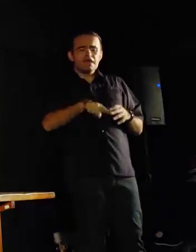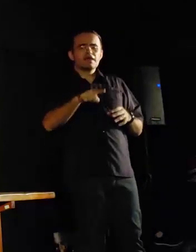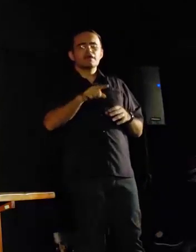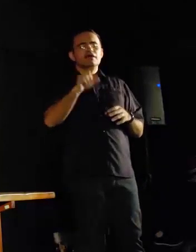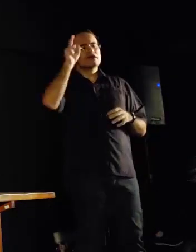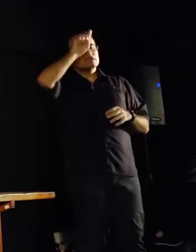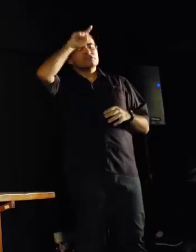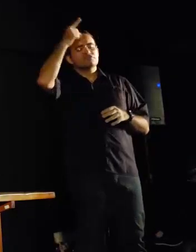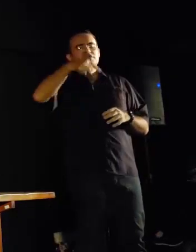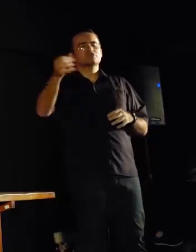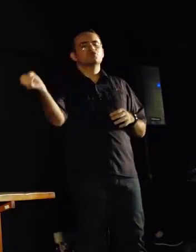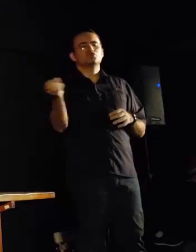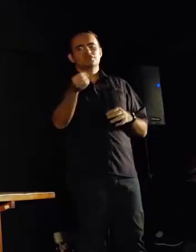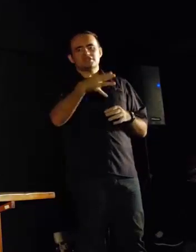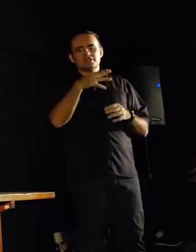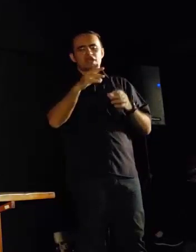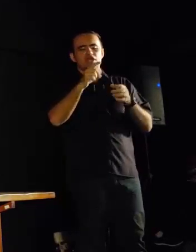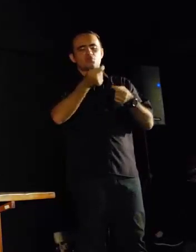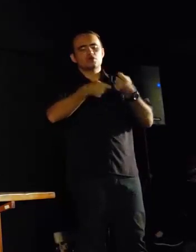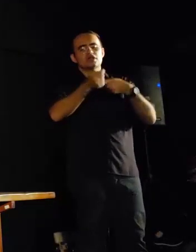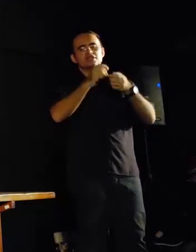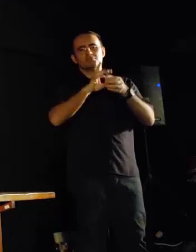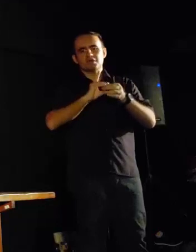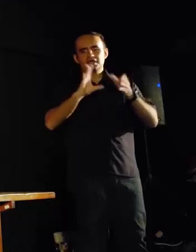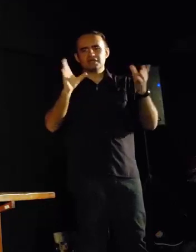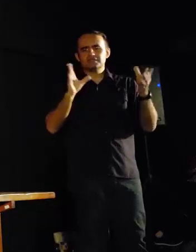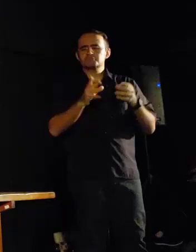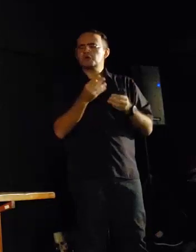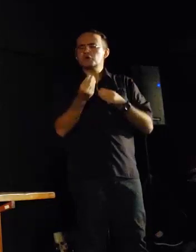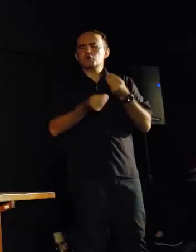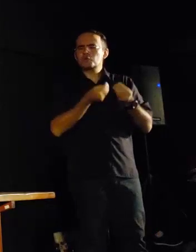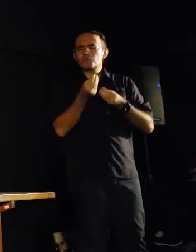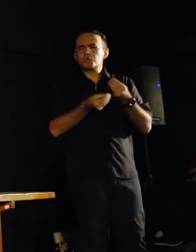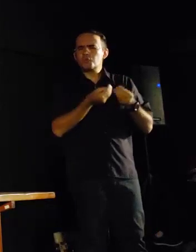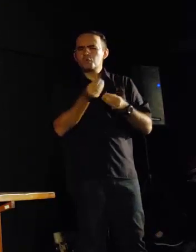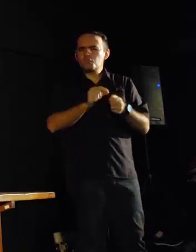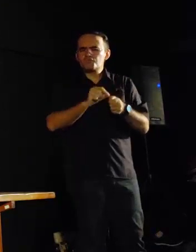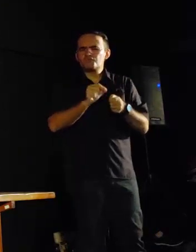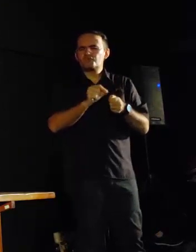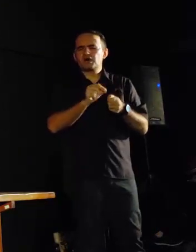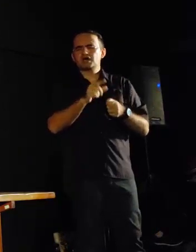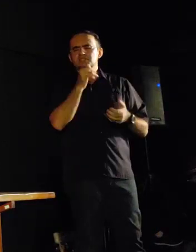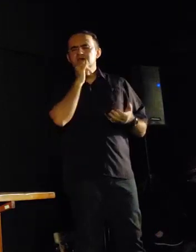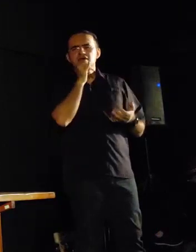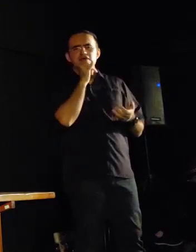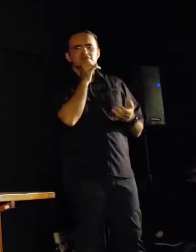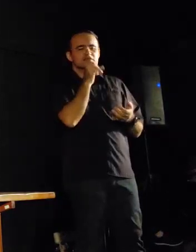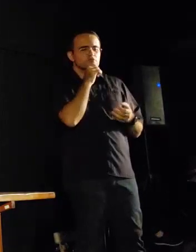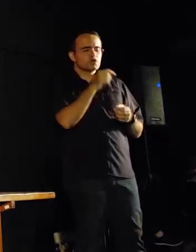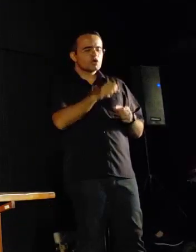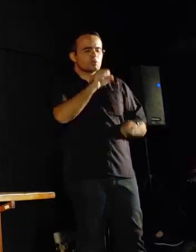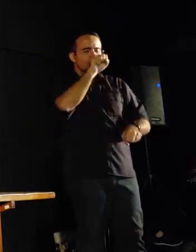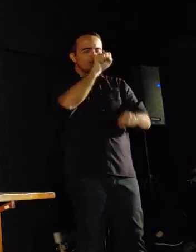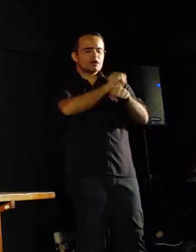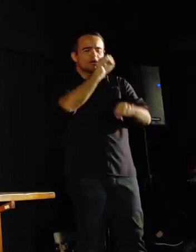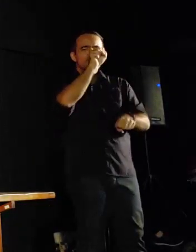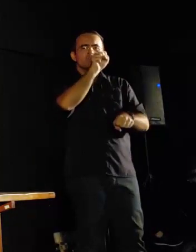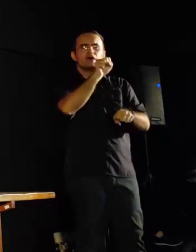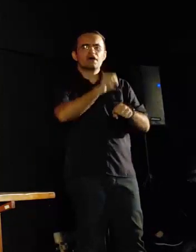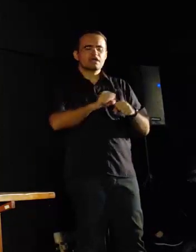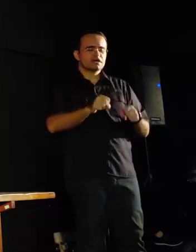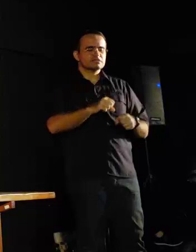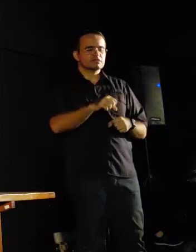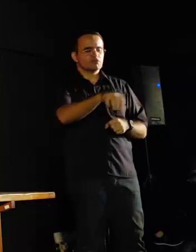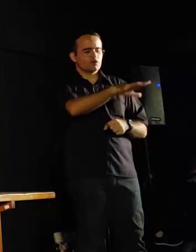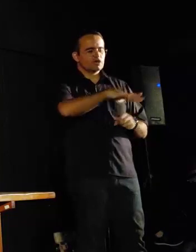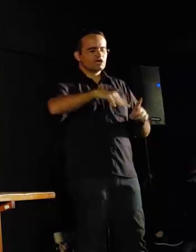do neoliberalismo. Foi entender como é que você faz para desativar a força